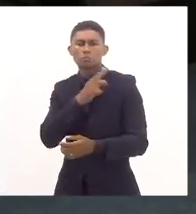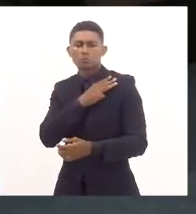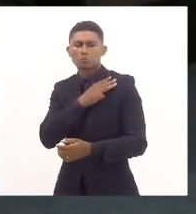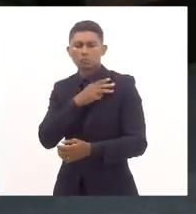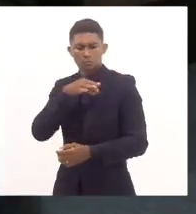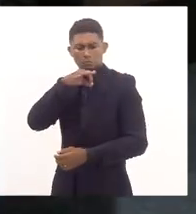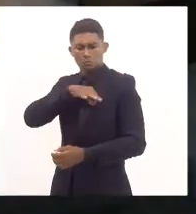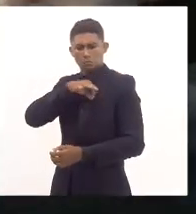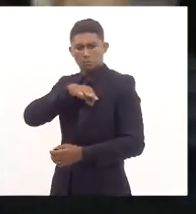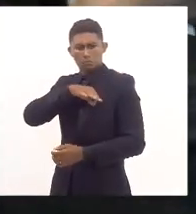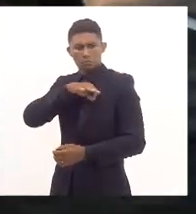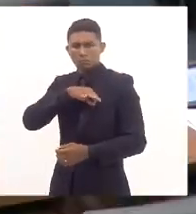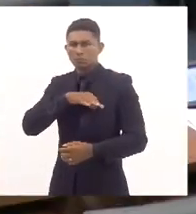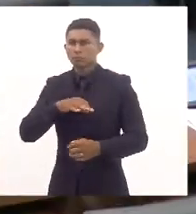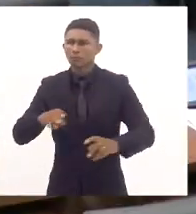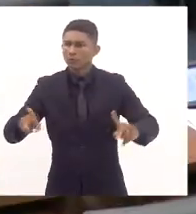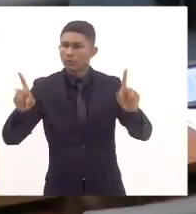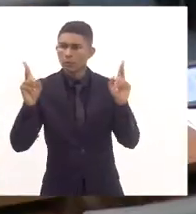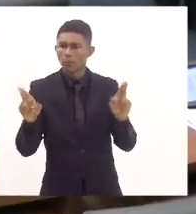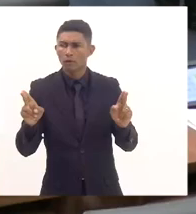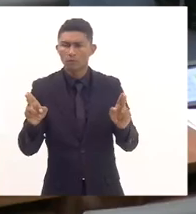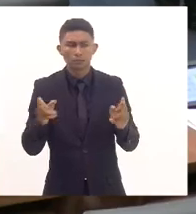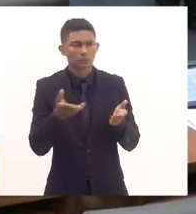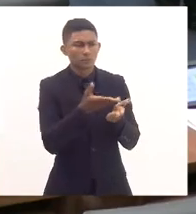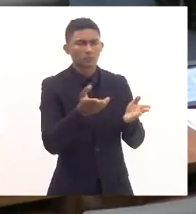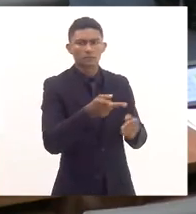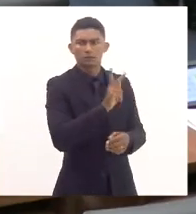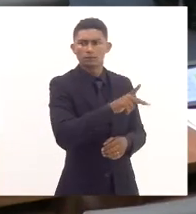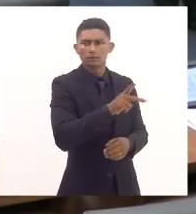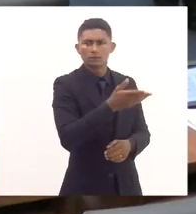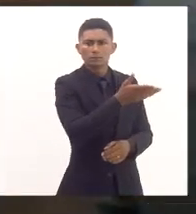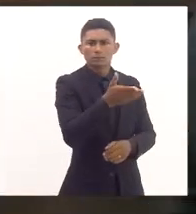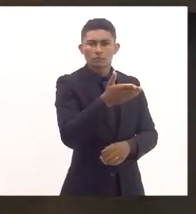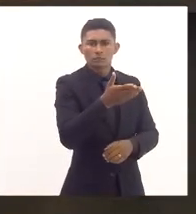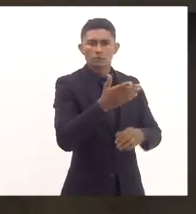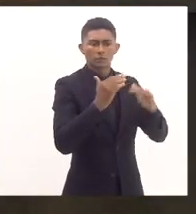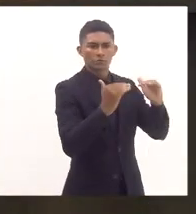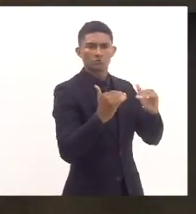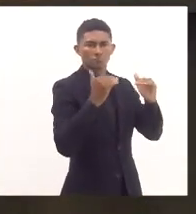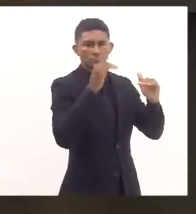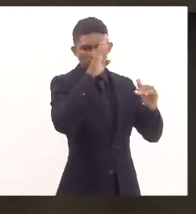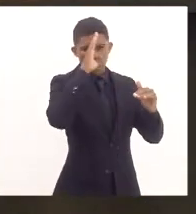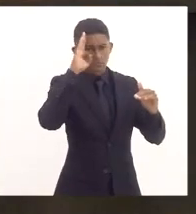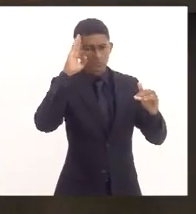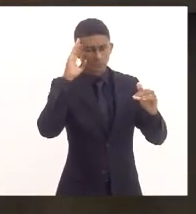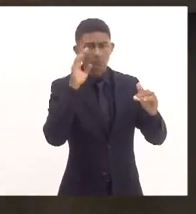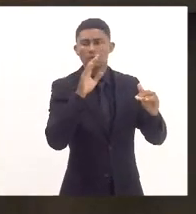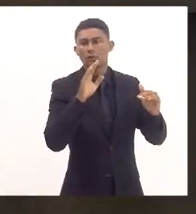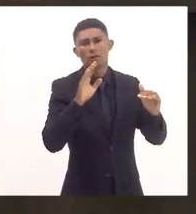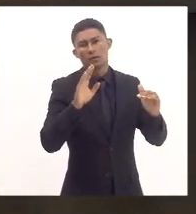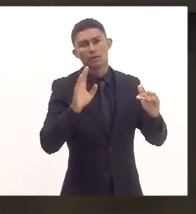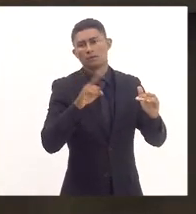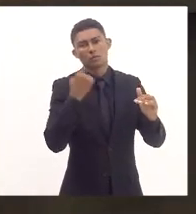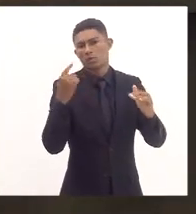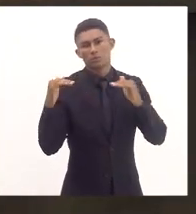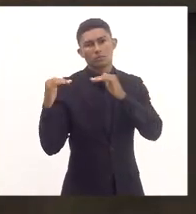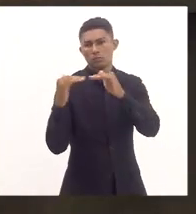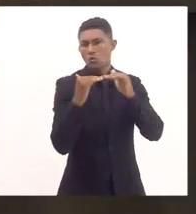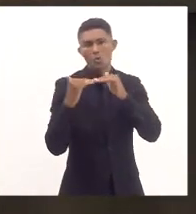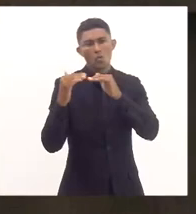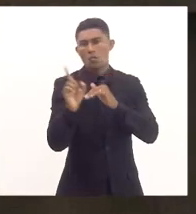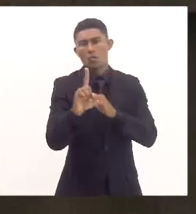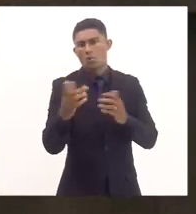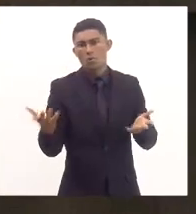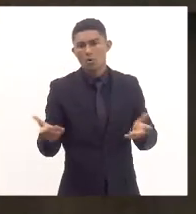receber igual ao professor de nível superior isso a gente não tem como concordar